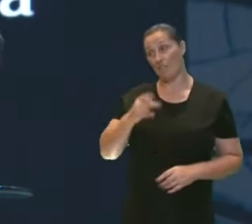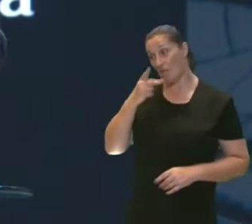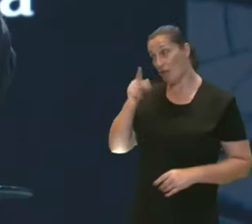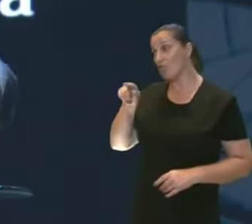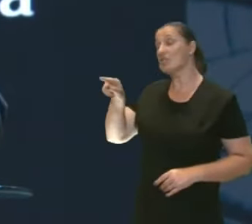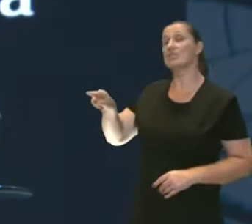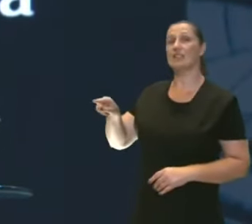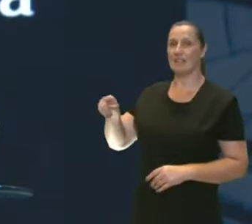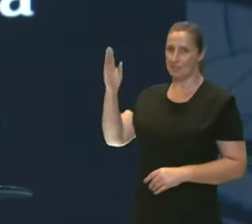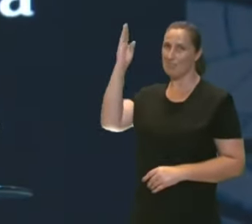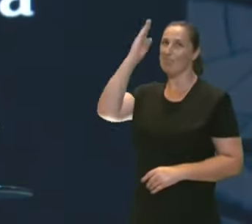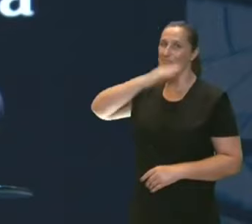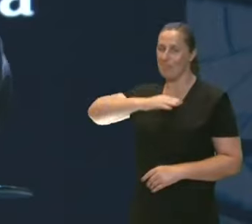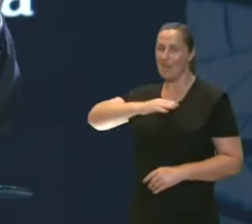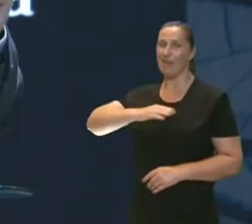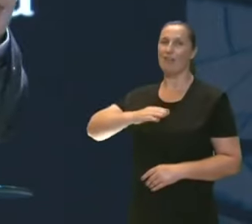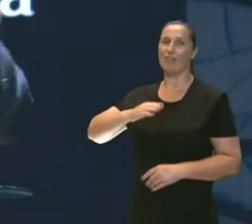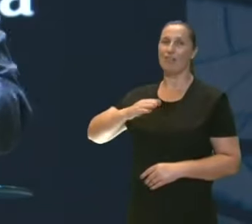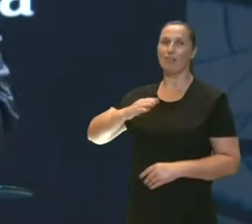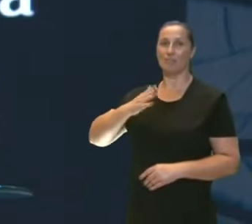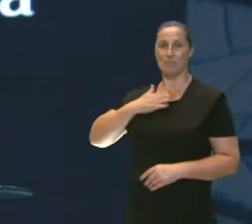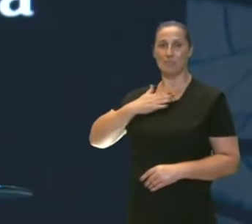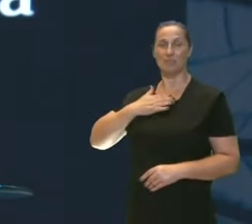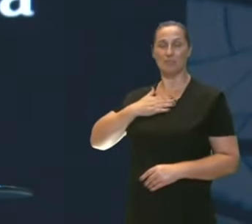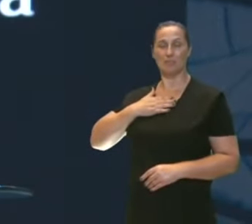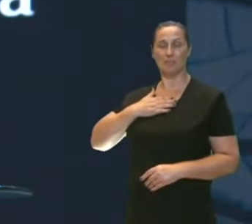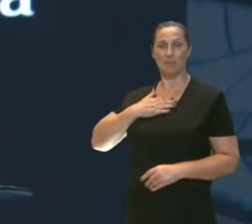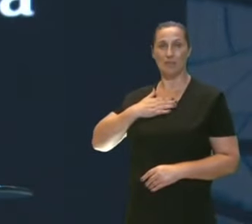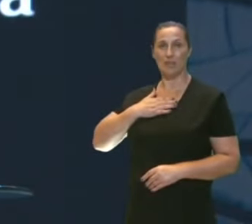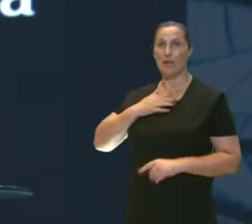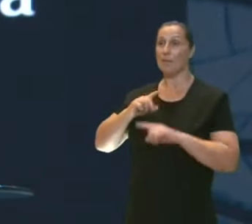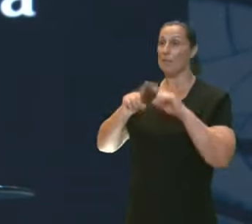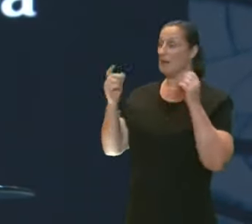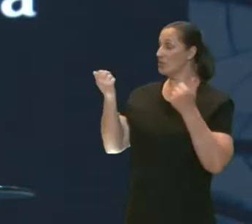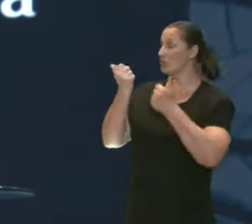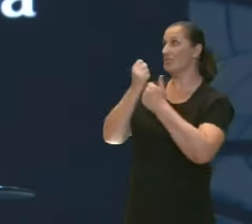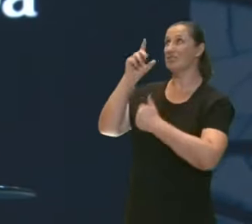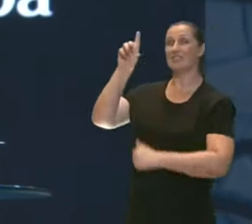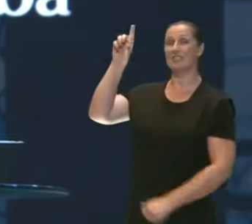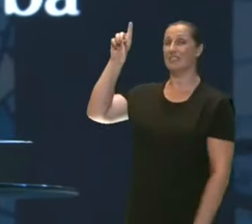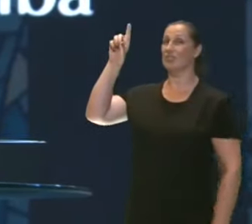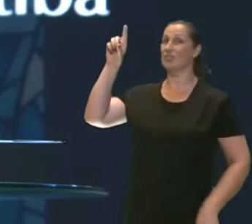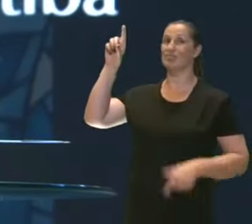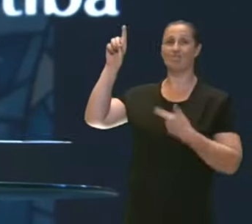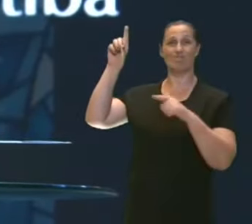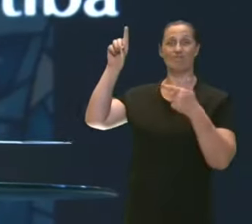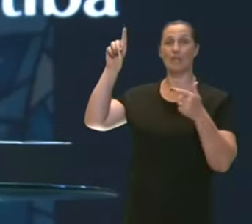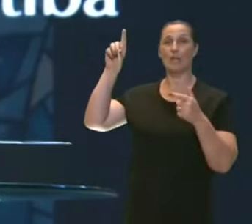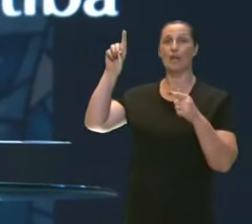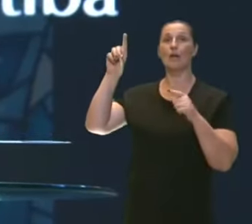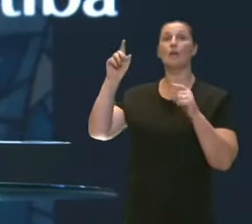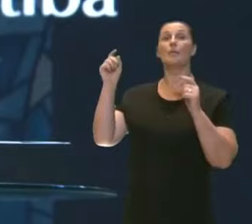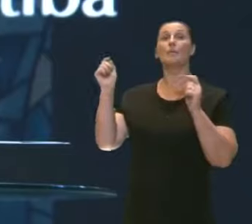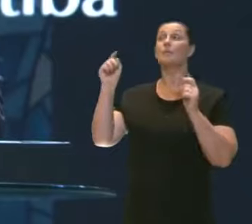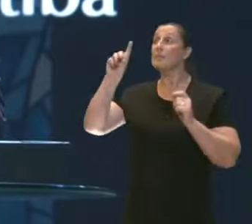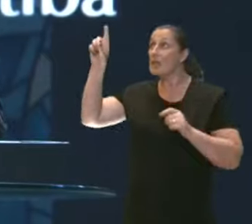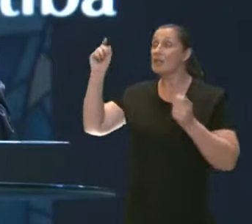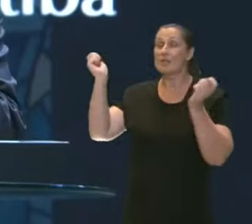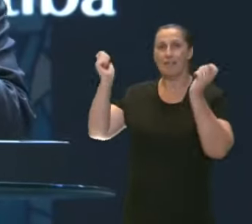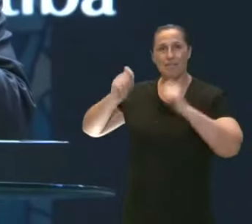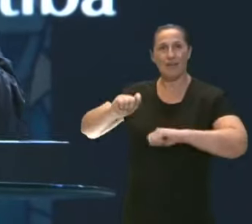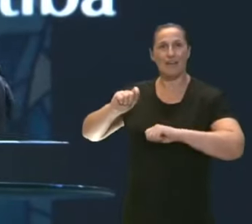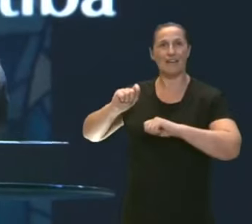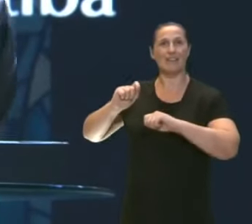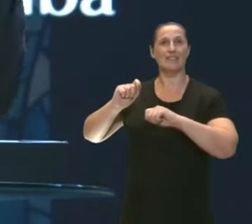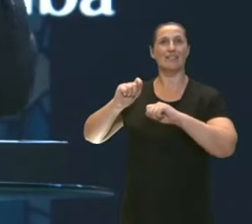mas eu não vou me colocar no lugar de Deus. Por quê? Porque Deus é capaz de usar o mal e transformar o mal em